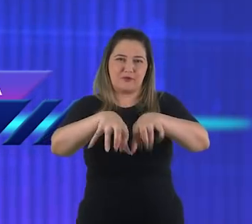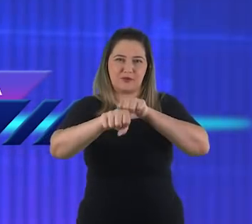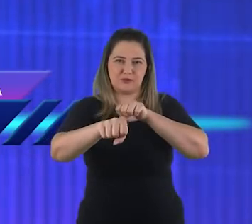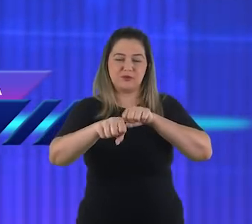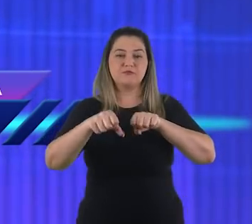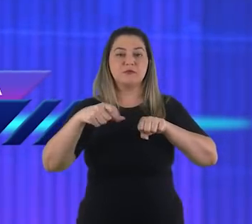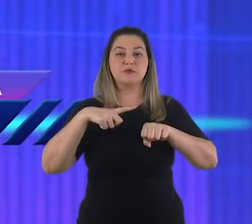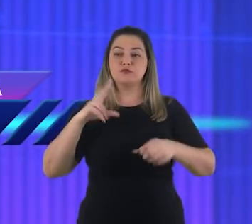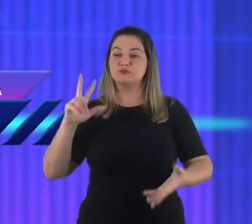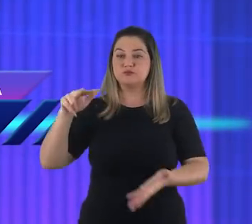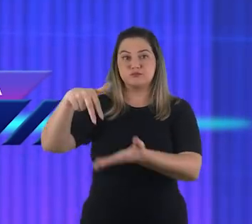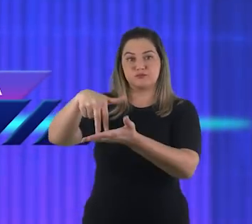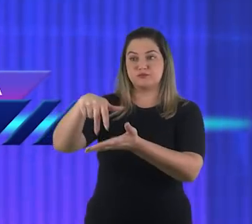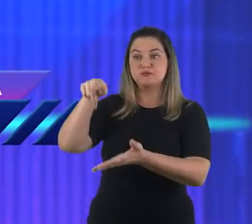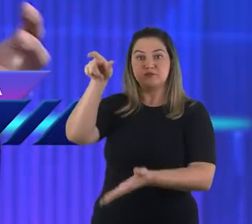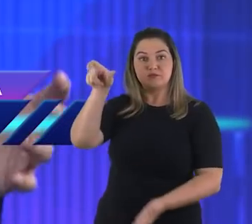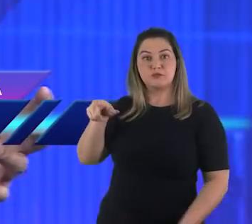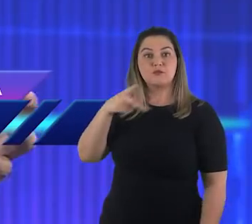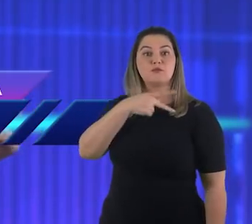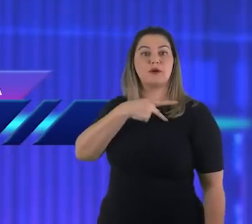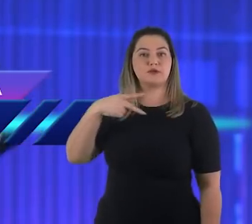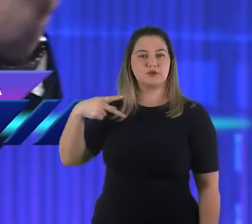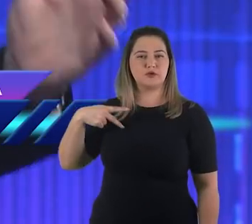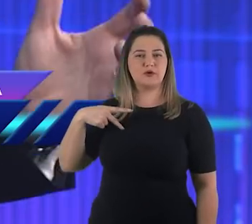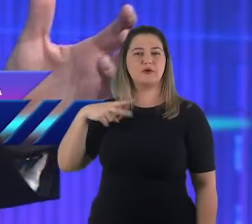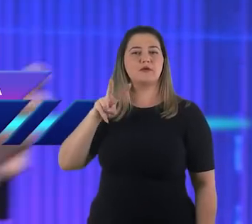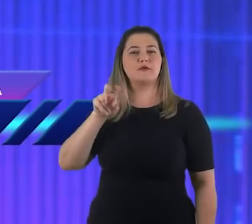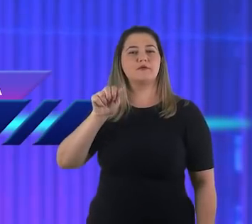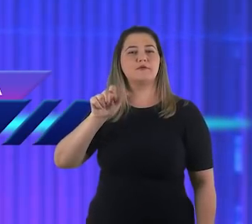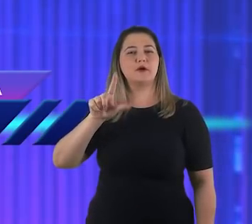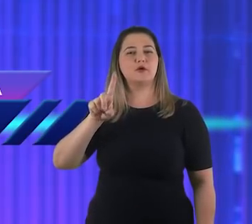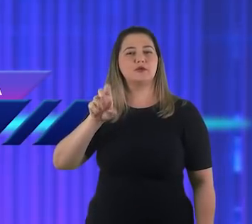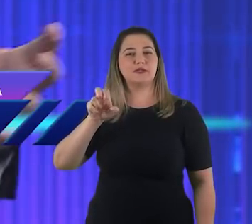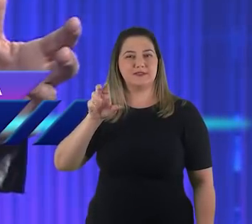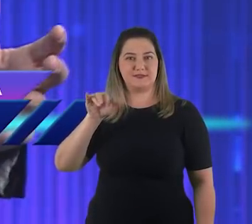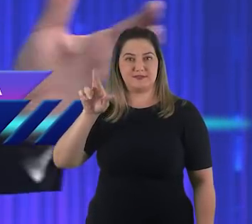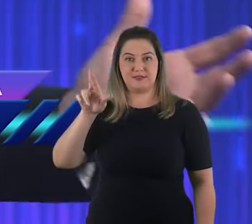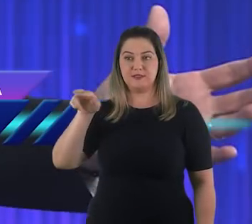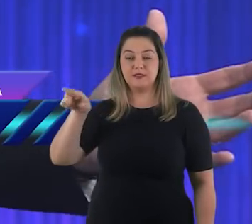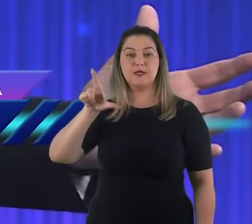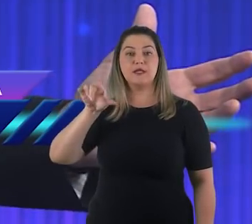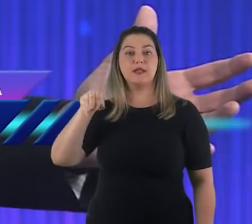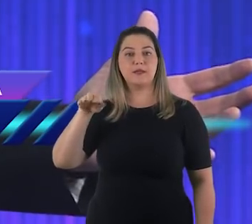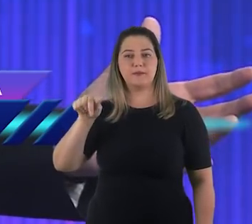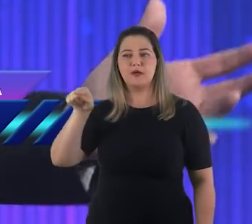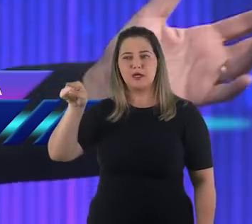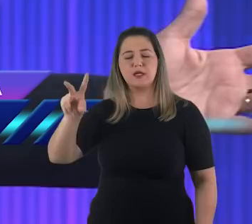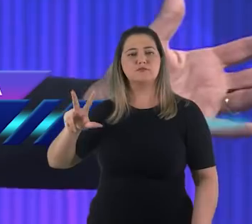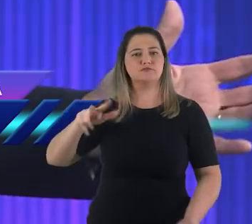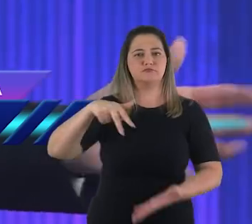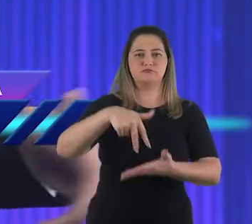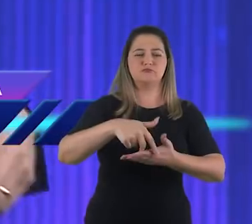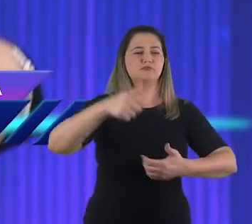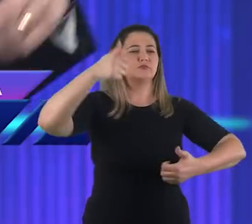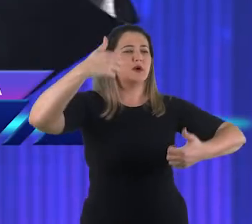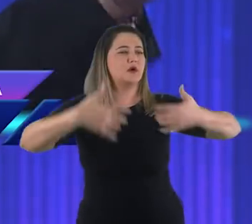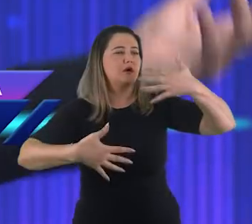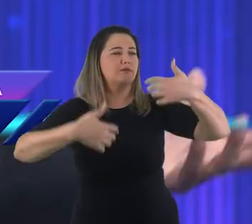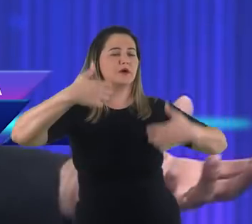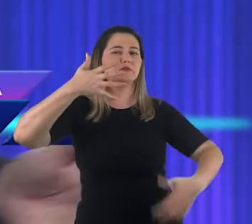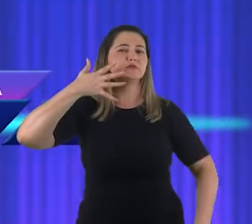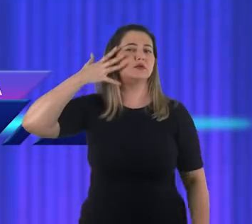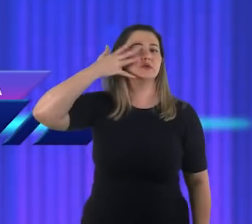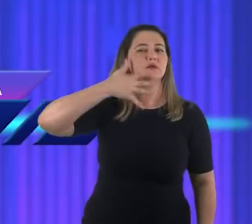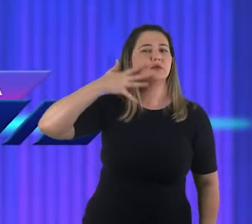é Valdeci Lima. O pastor Valdeci estava fazendo o sermão para toda a igreja,